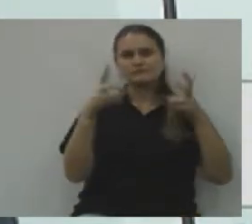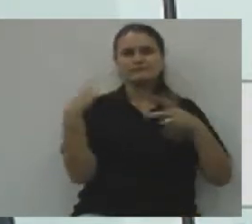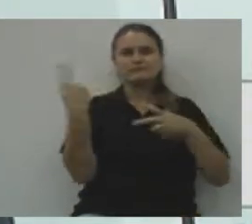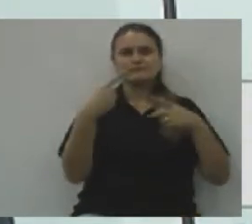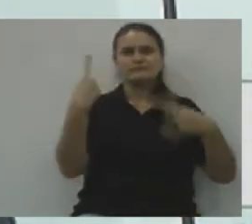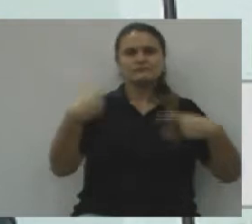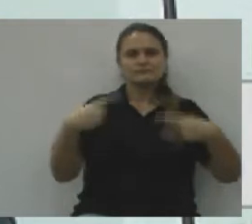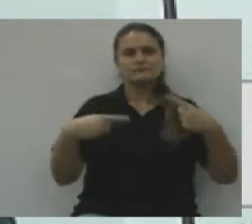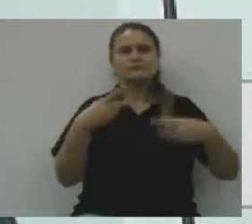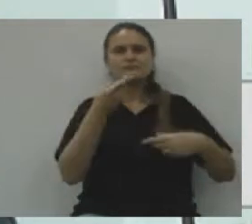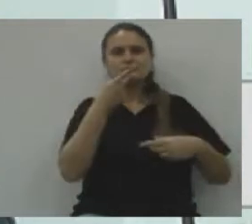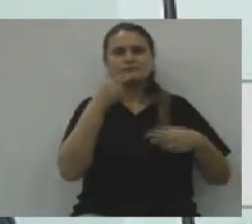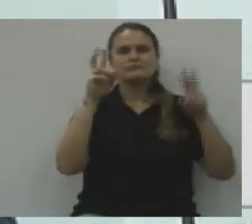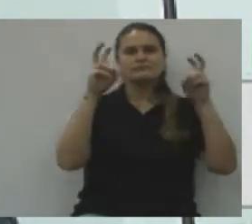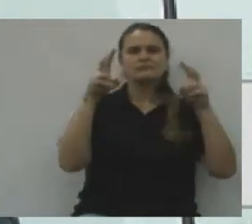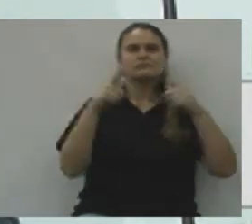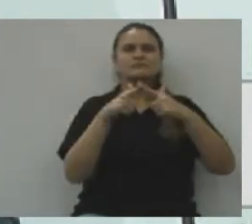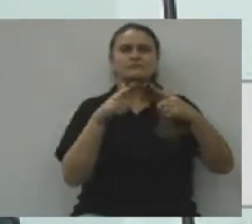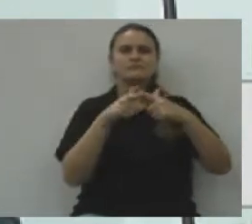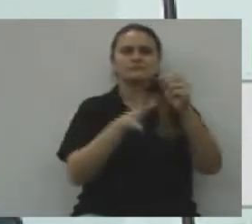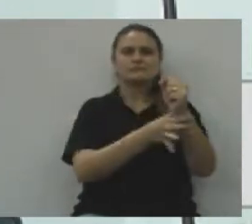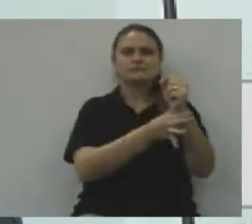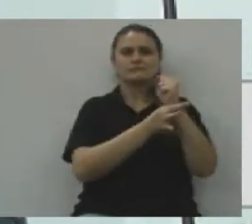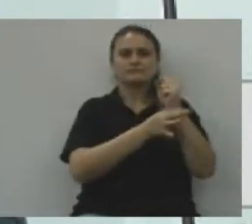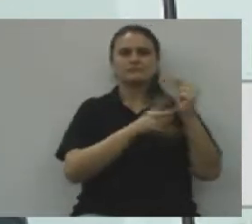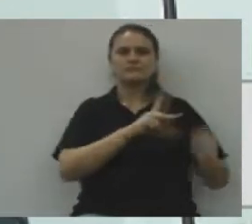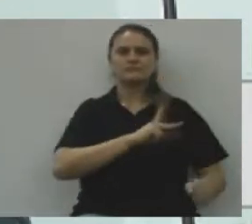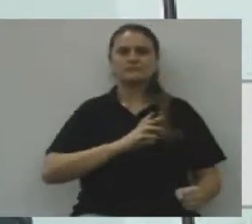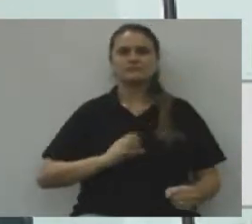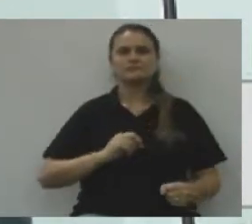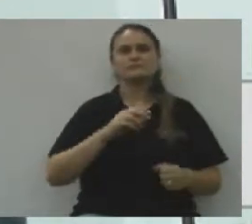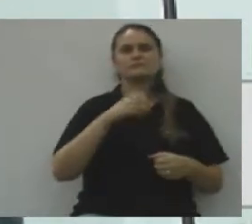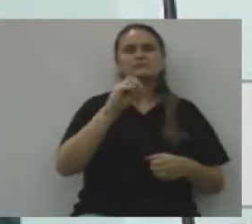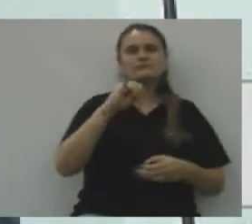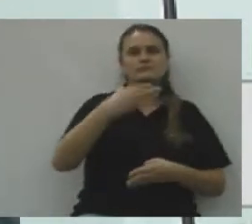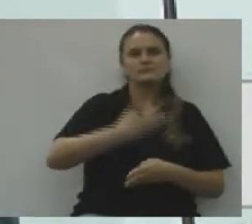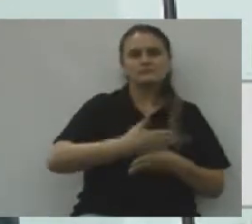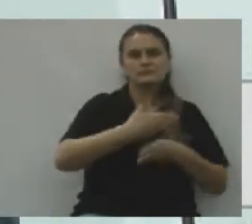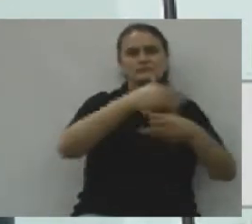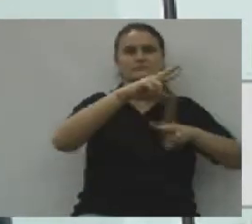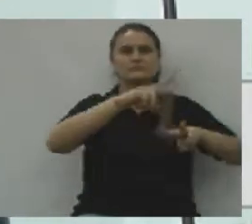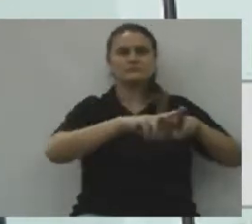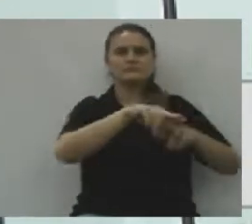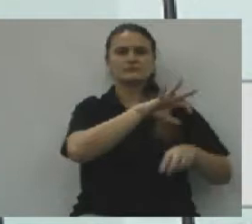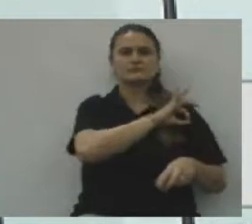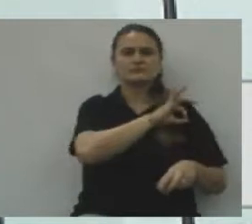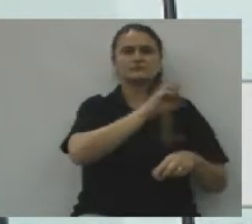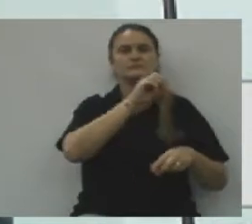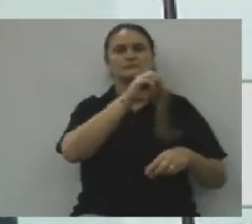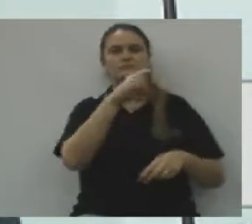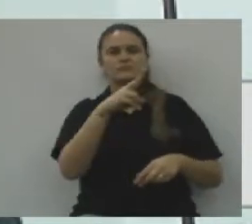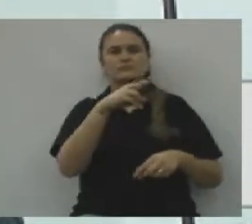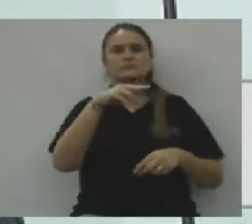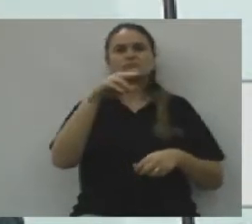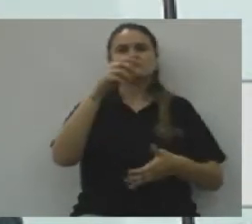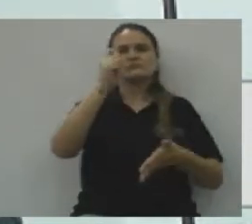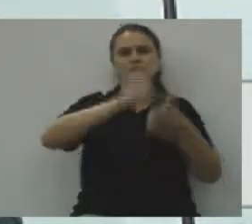debatendo questões afetas à segurança pública, né? Questão de presídio, questão de ampliação dos